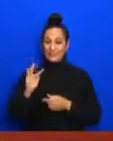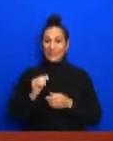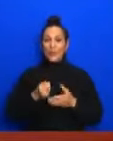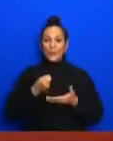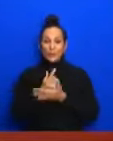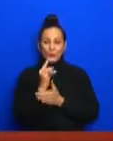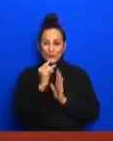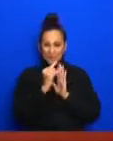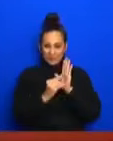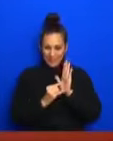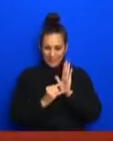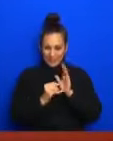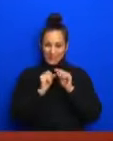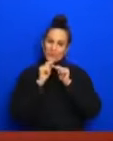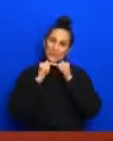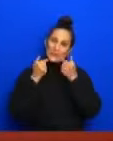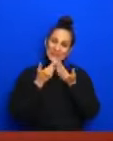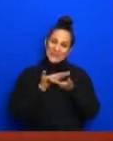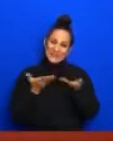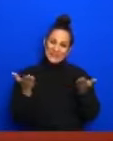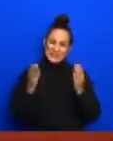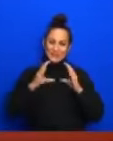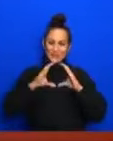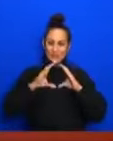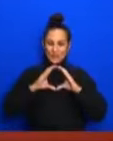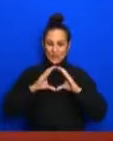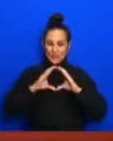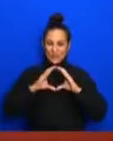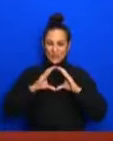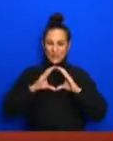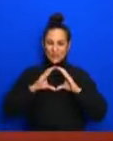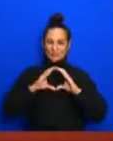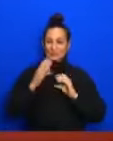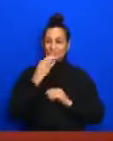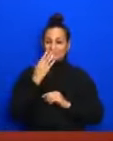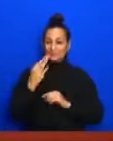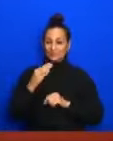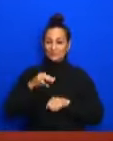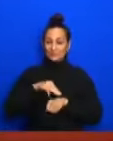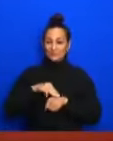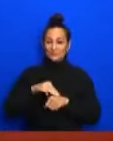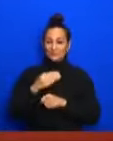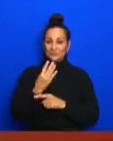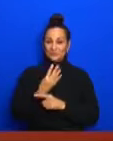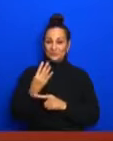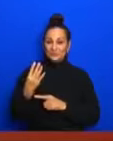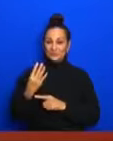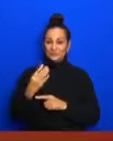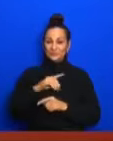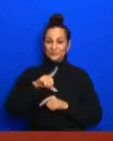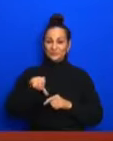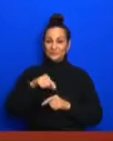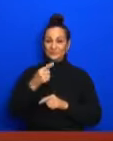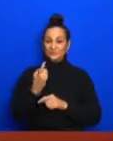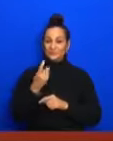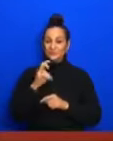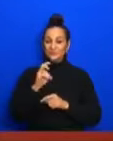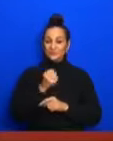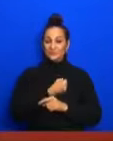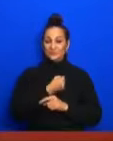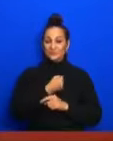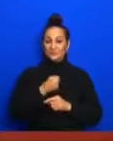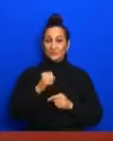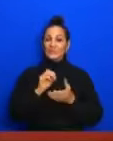Federal. Garanta o seu bilhete e boa sorte. Bola marrom 44, marrom número 44. Foram sorteados 15